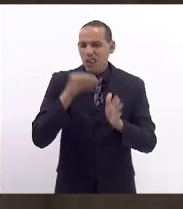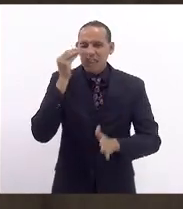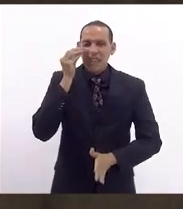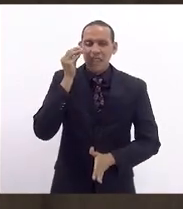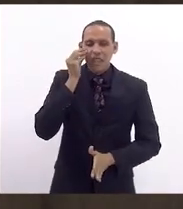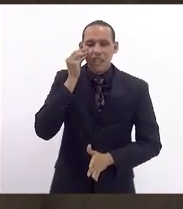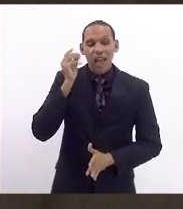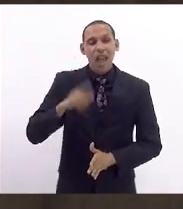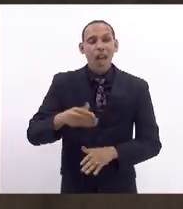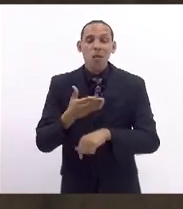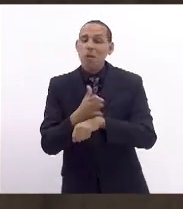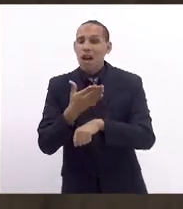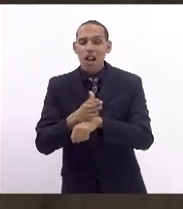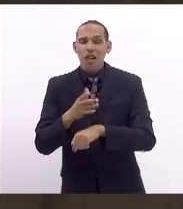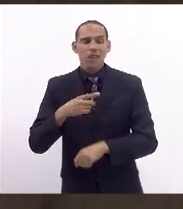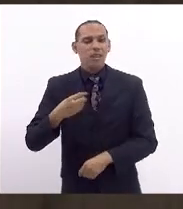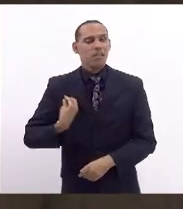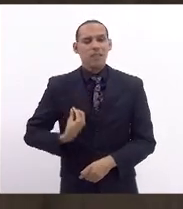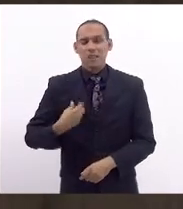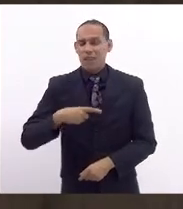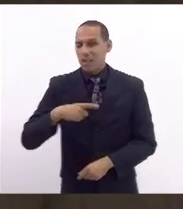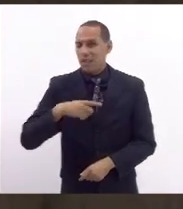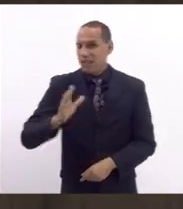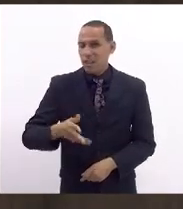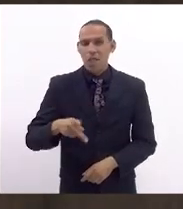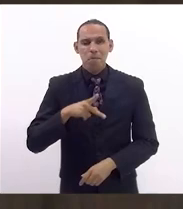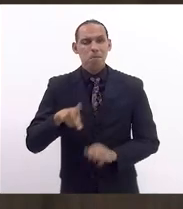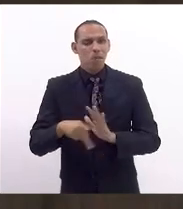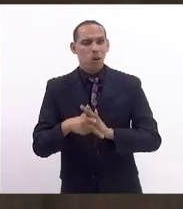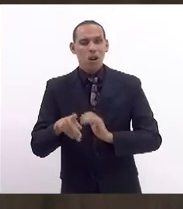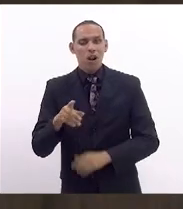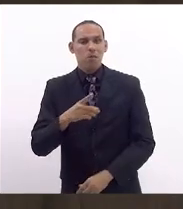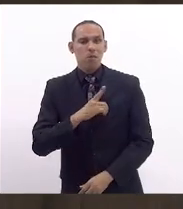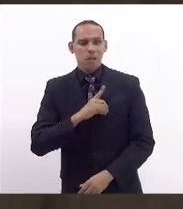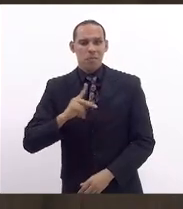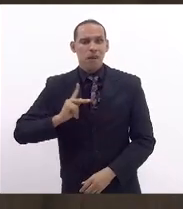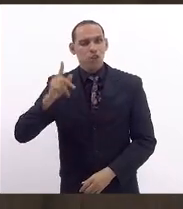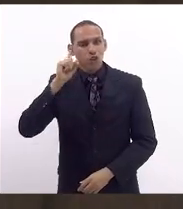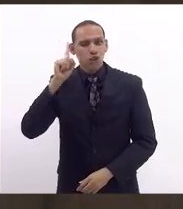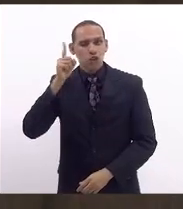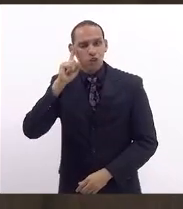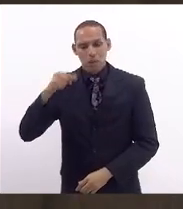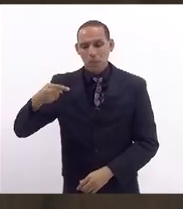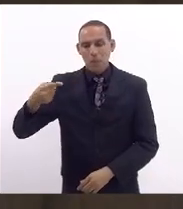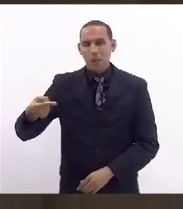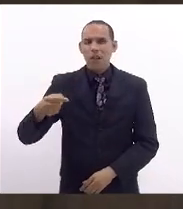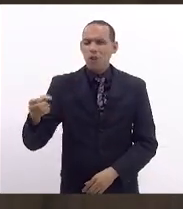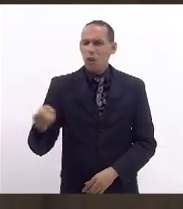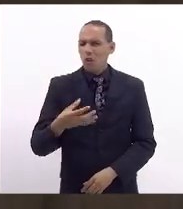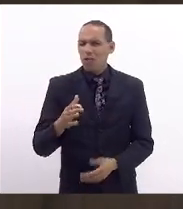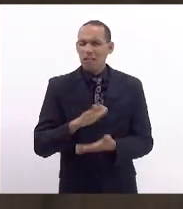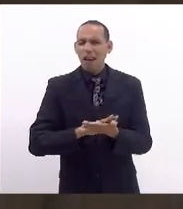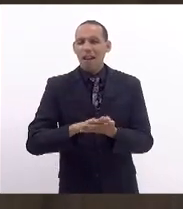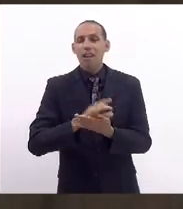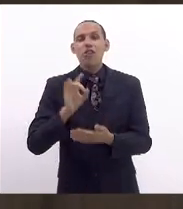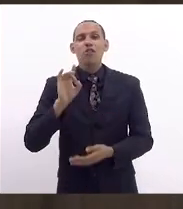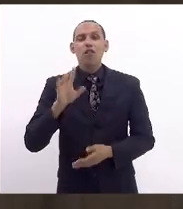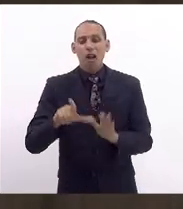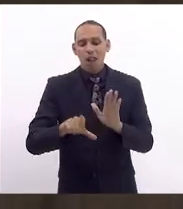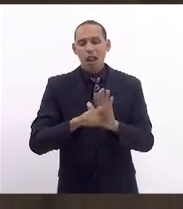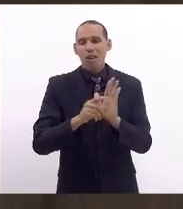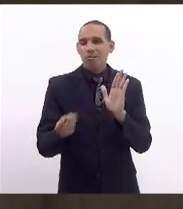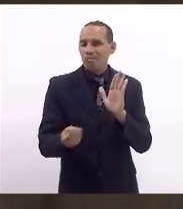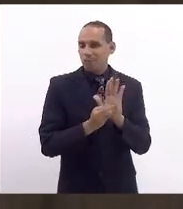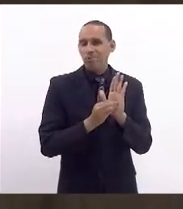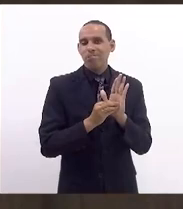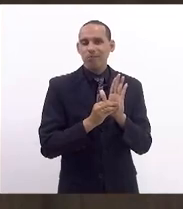são práticas já existentes no dia a dia da Defensoria não há nenhuma grande inovação mas apenas a consagração na lei